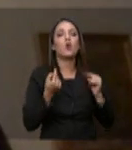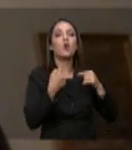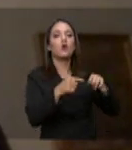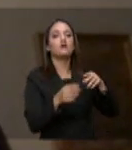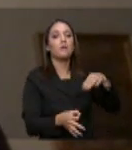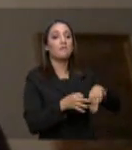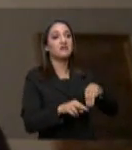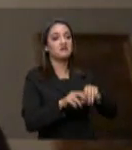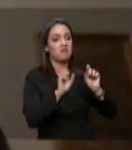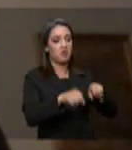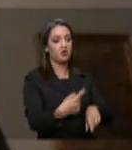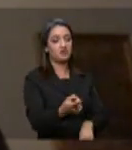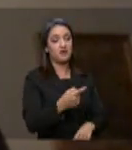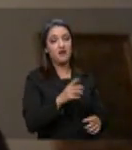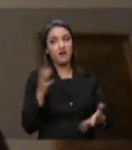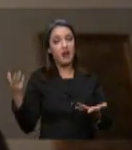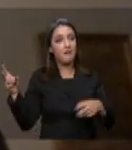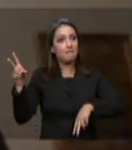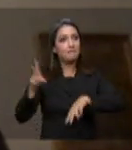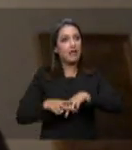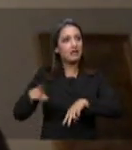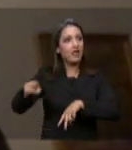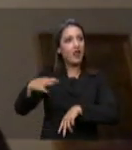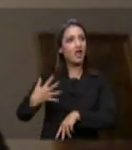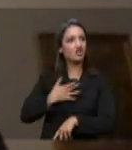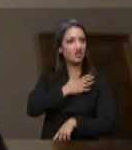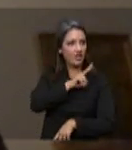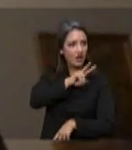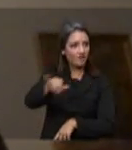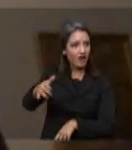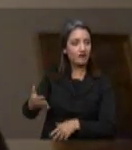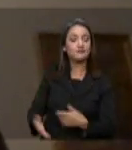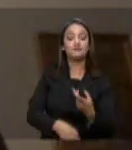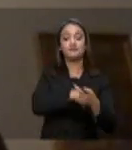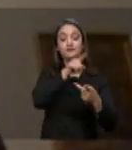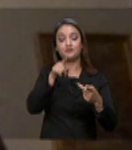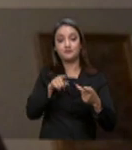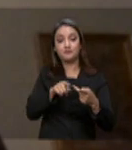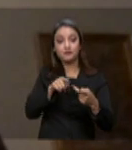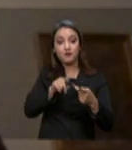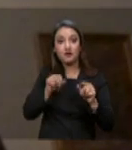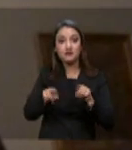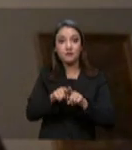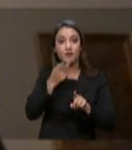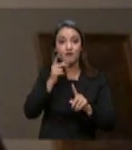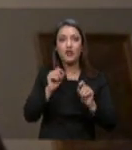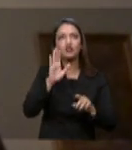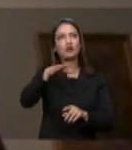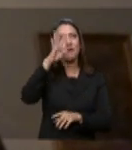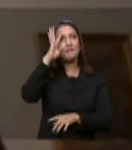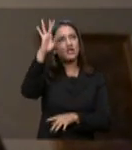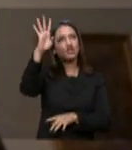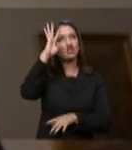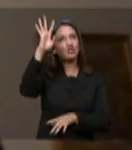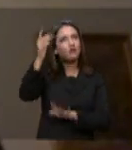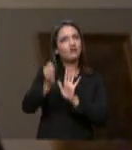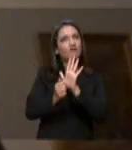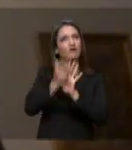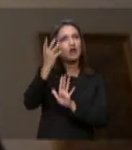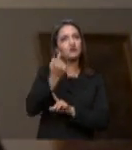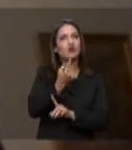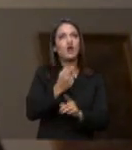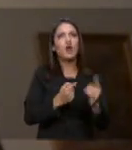ministros aprenderem um general 12 afirma que já imaginou várias vezes